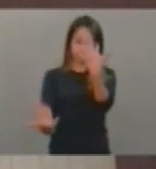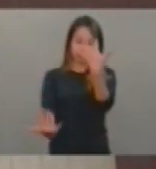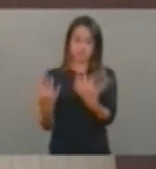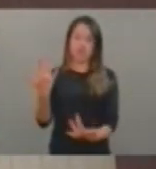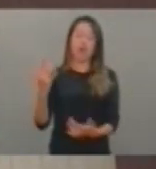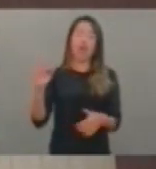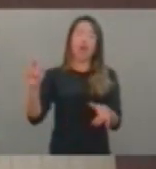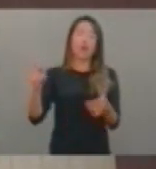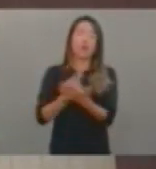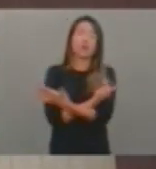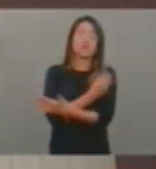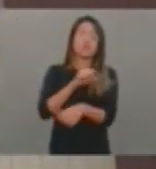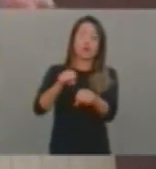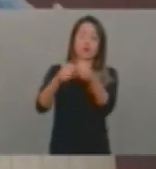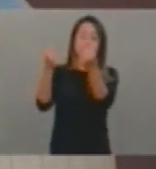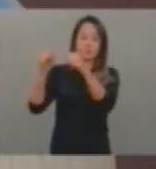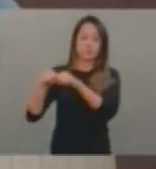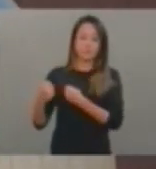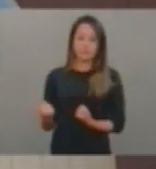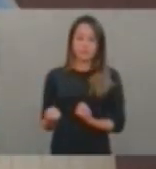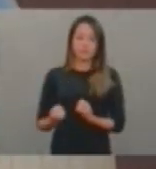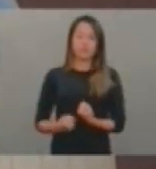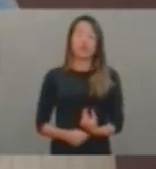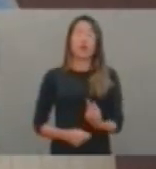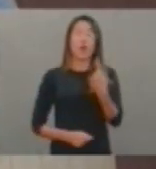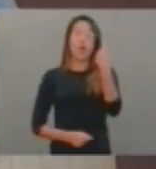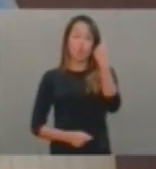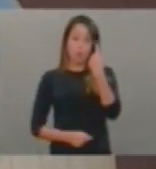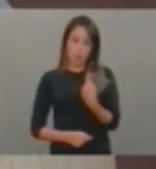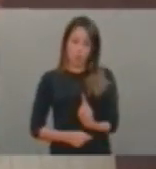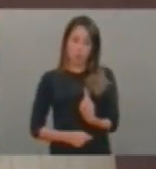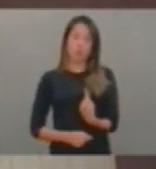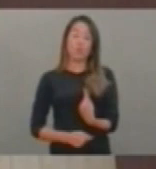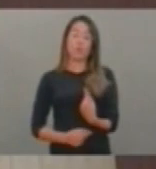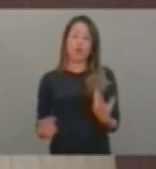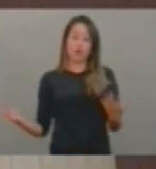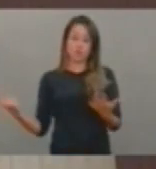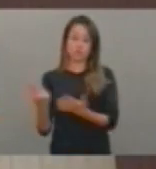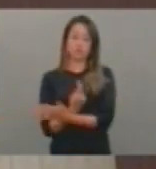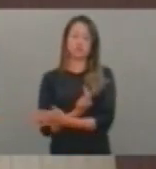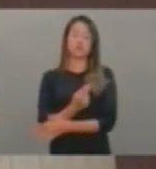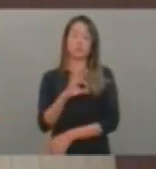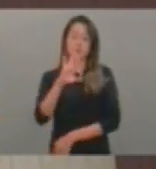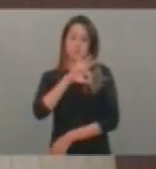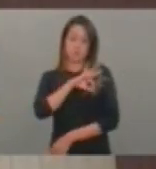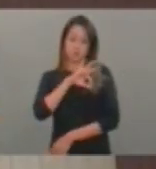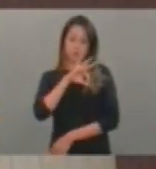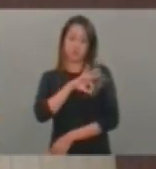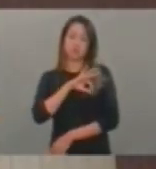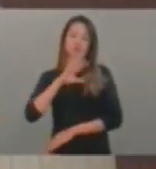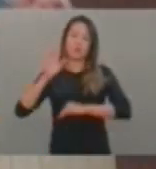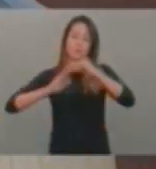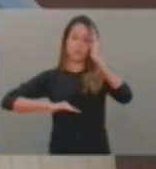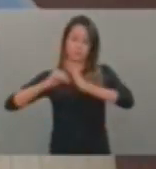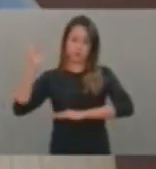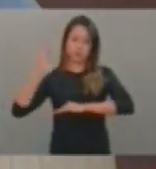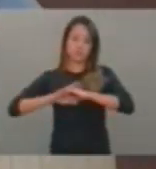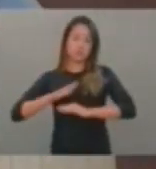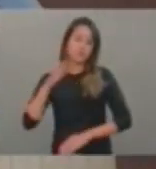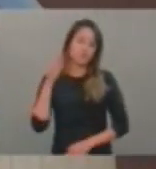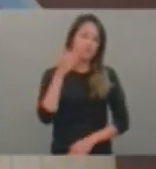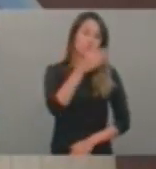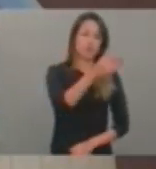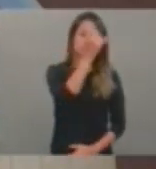danificada. E apenas um dos ataques foi impedido por uma ação de profissionais de segurança. Até parabenizar aqui a